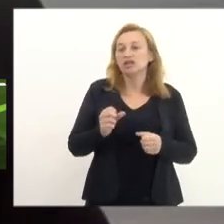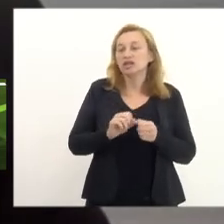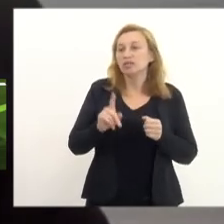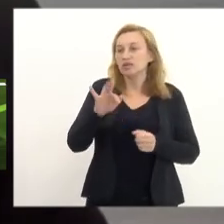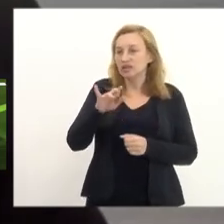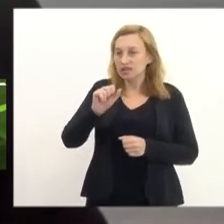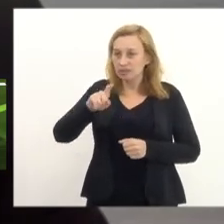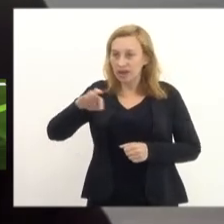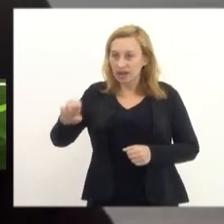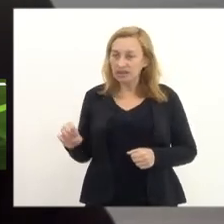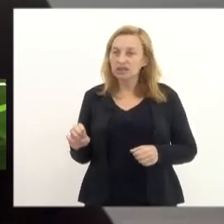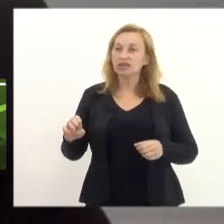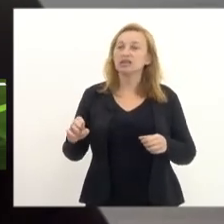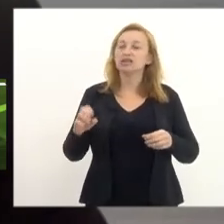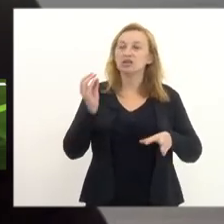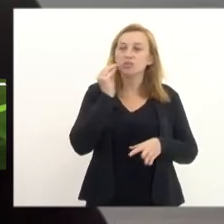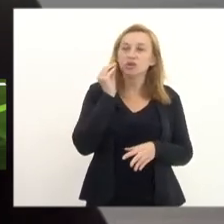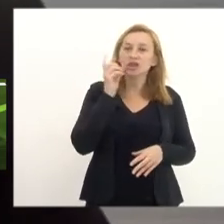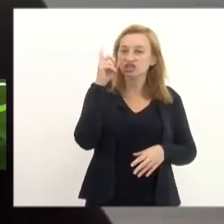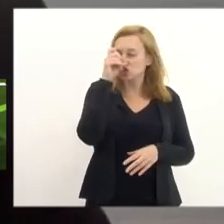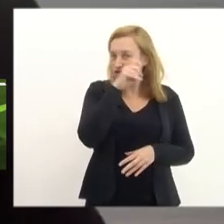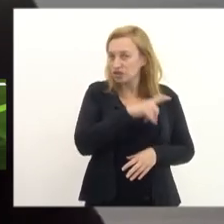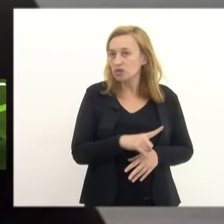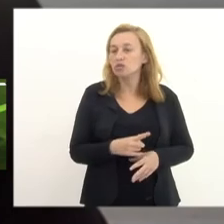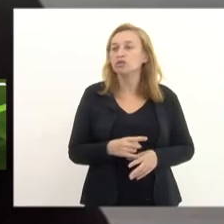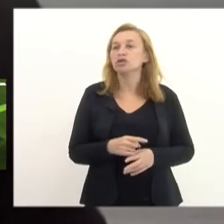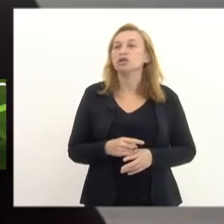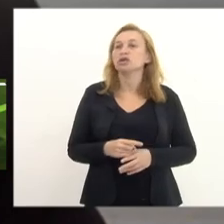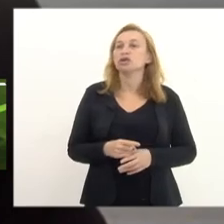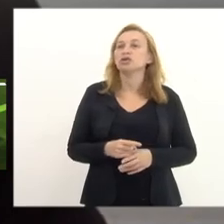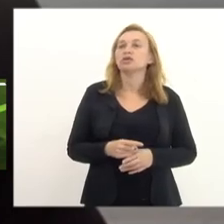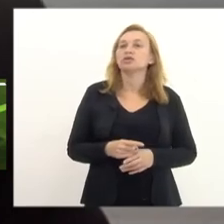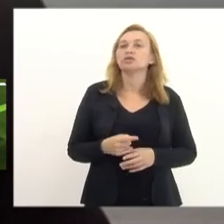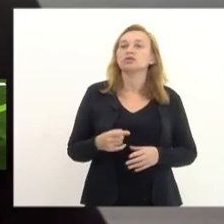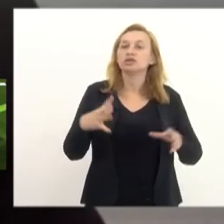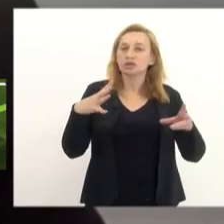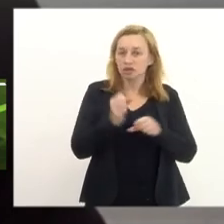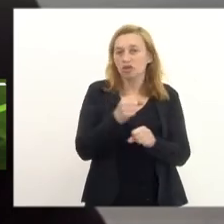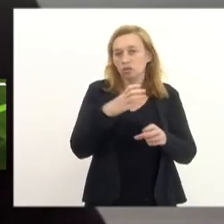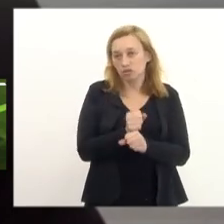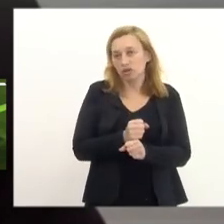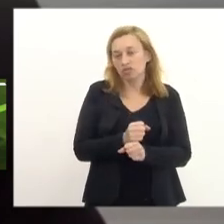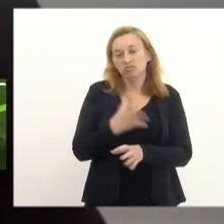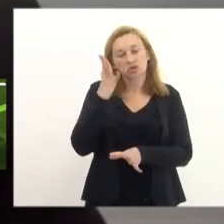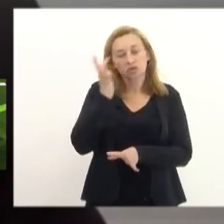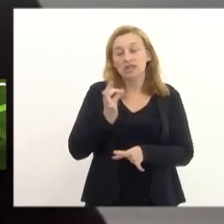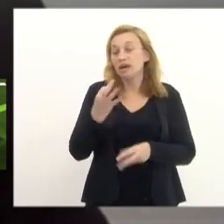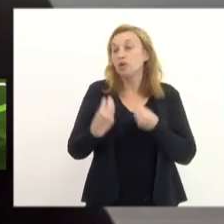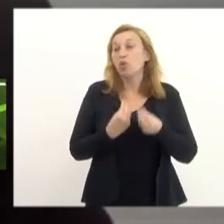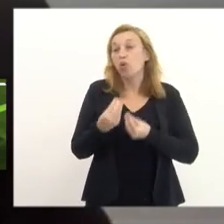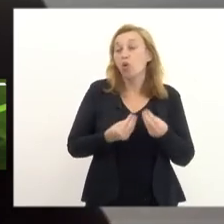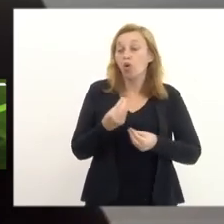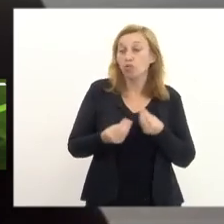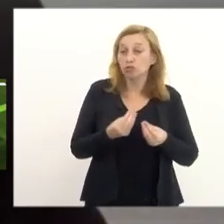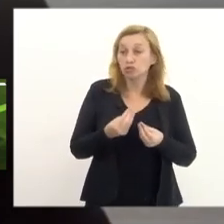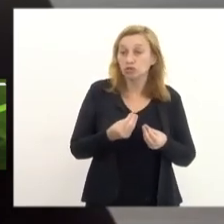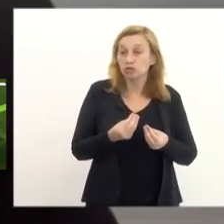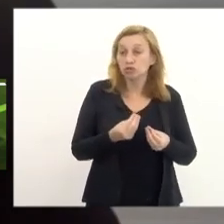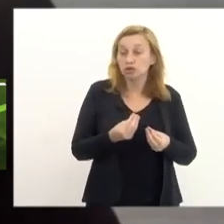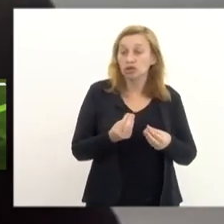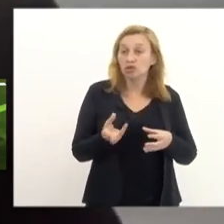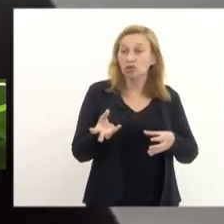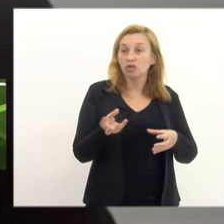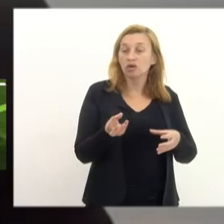dessas oportunidades seja muito difícil de ser sequer calculada. Tá? A gente não sabe nem direito o que a gente coloca nos